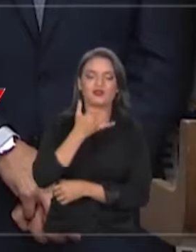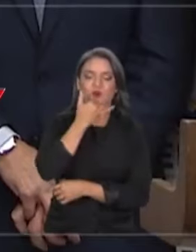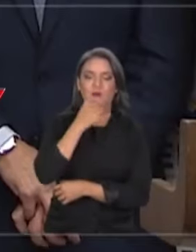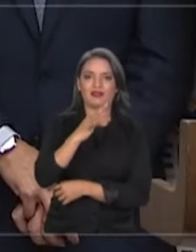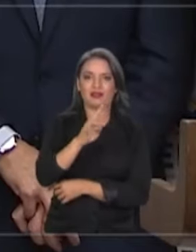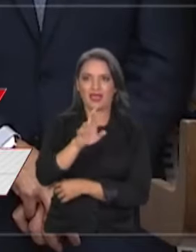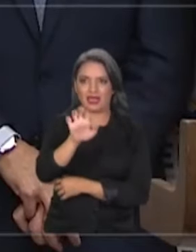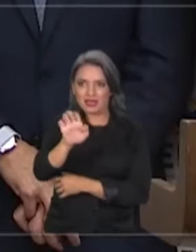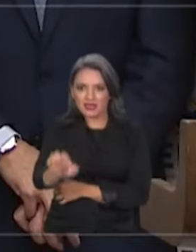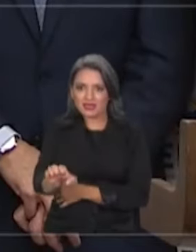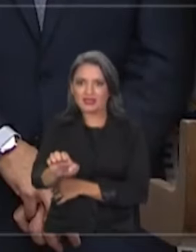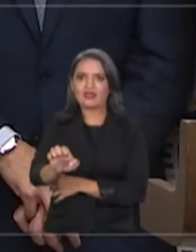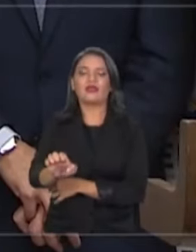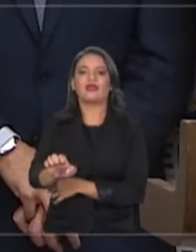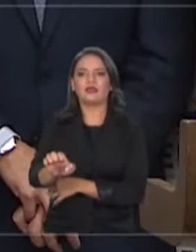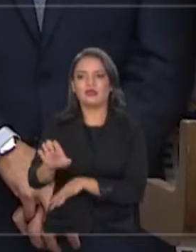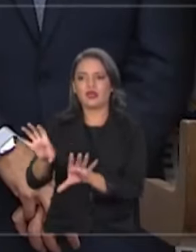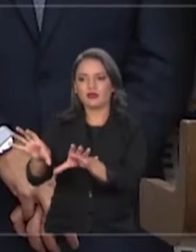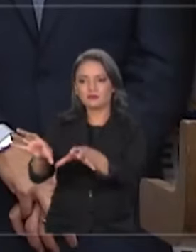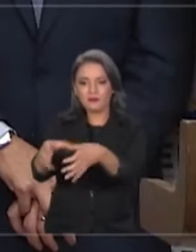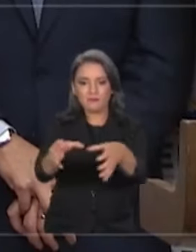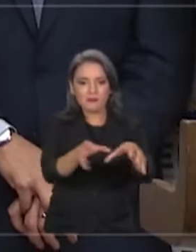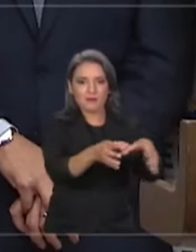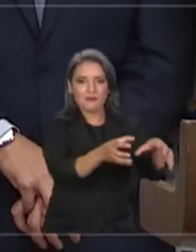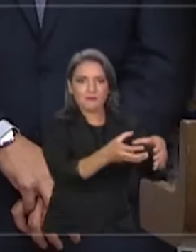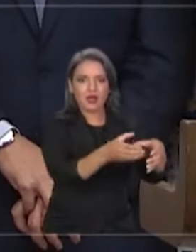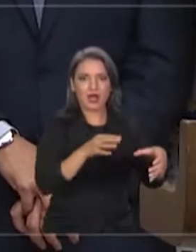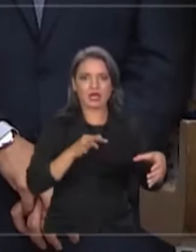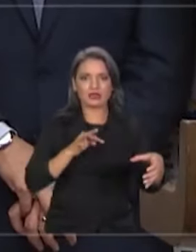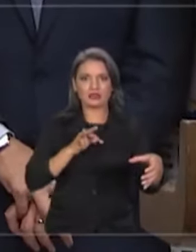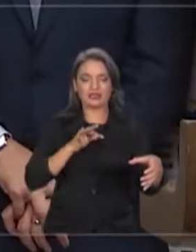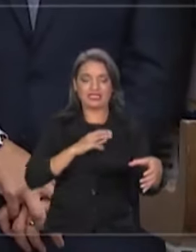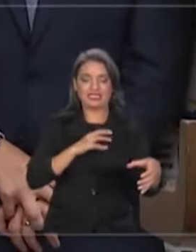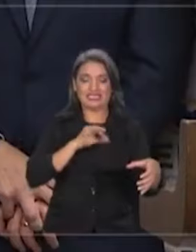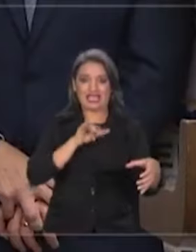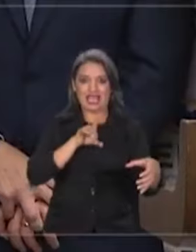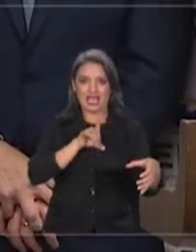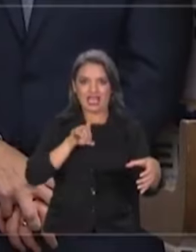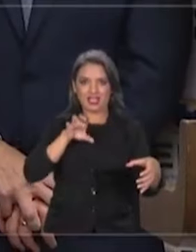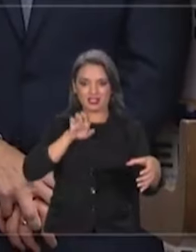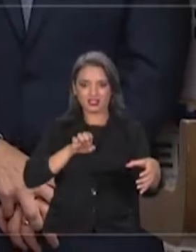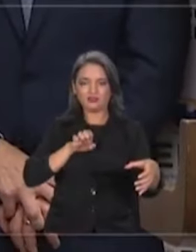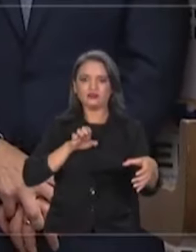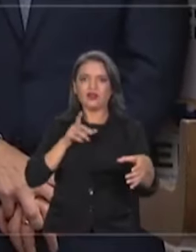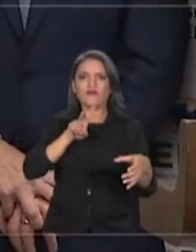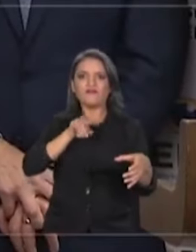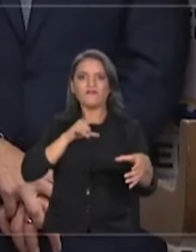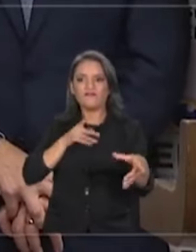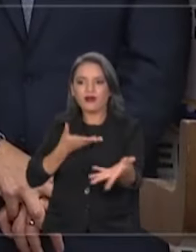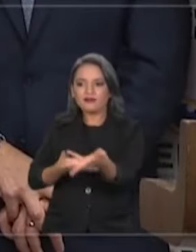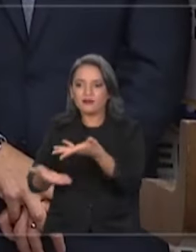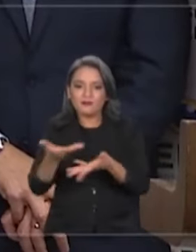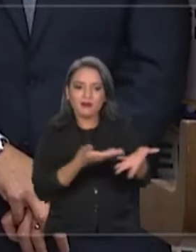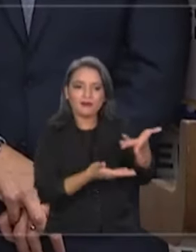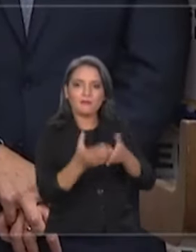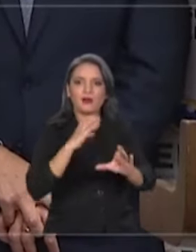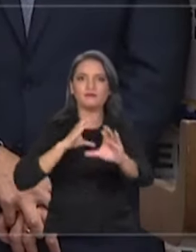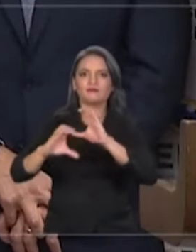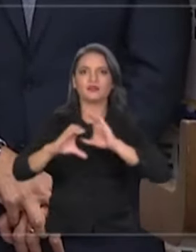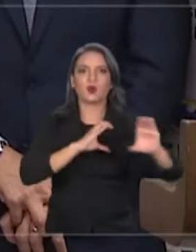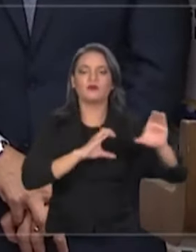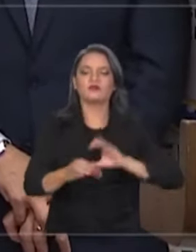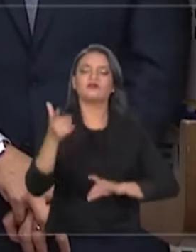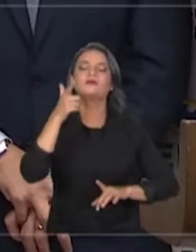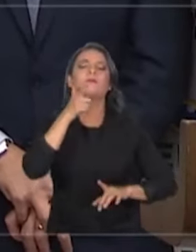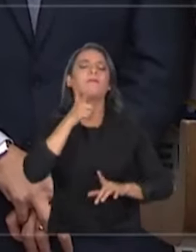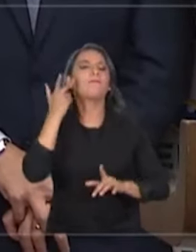online e 24 horas por dia com o CIED para garantir a liberdade do eleitor na hora de